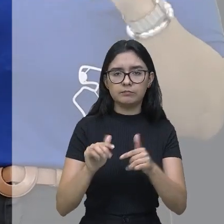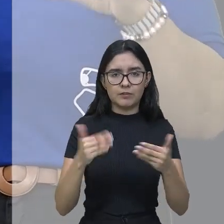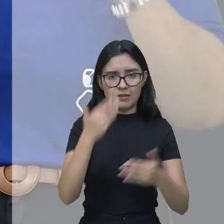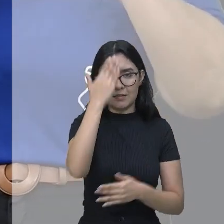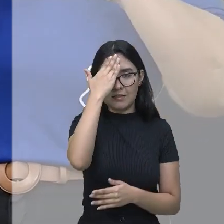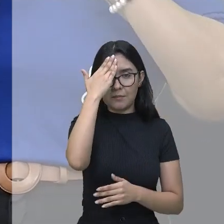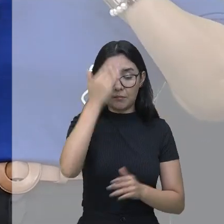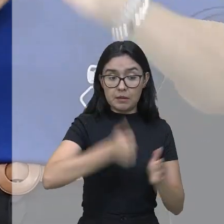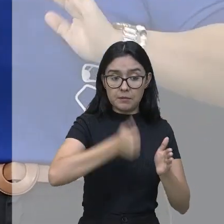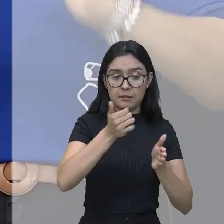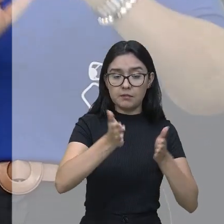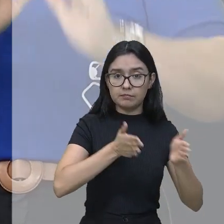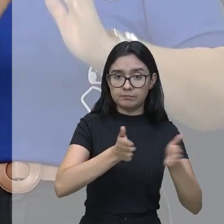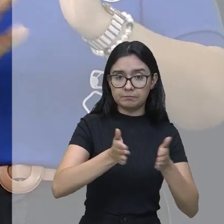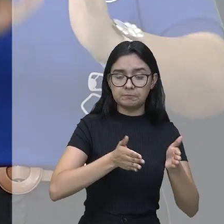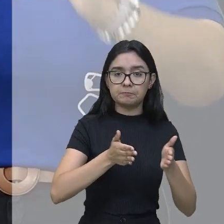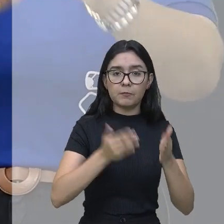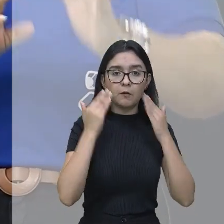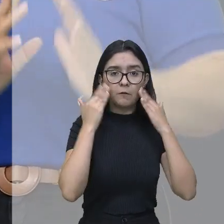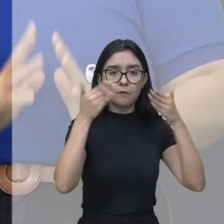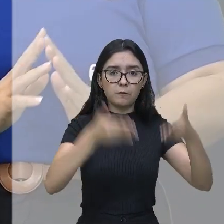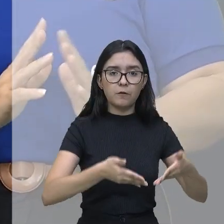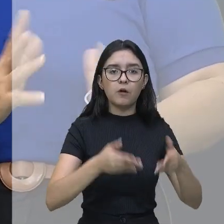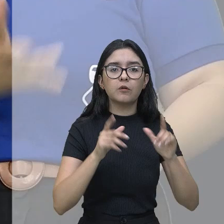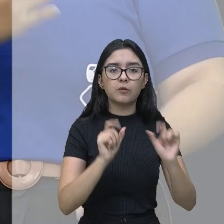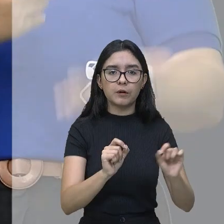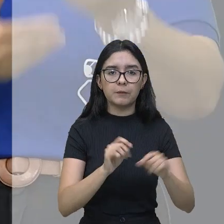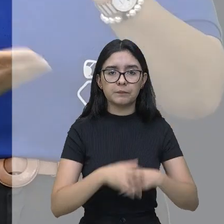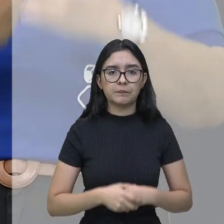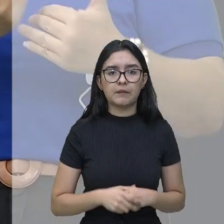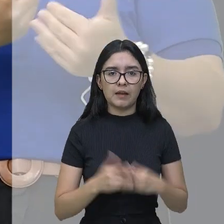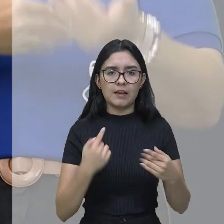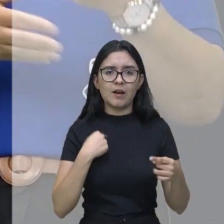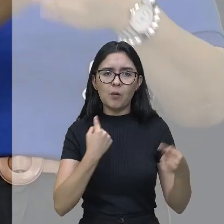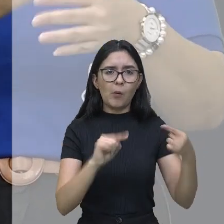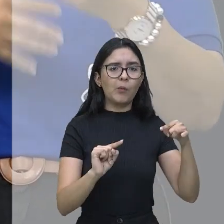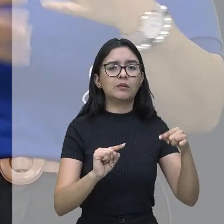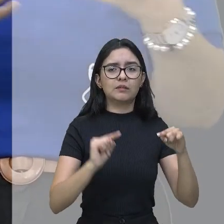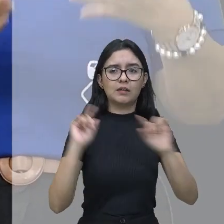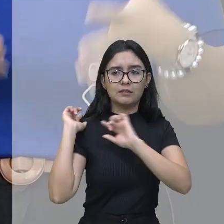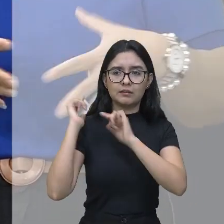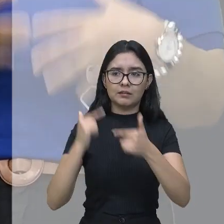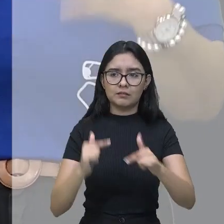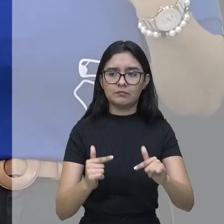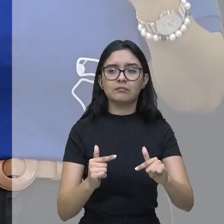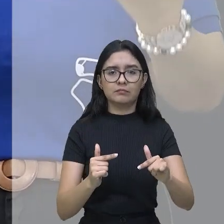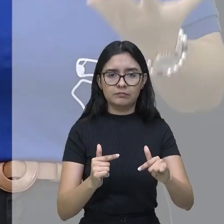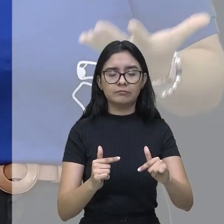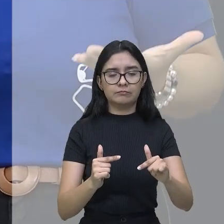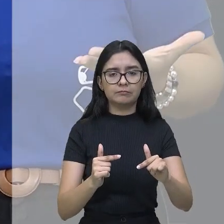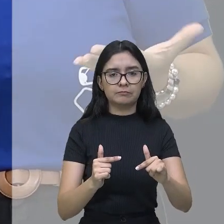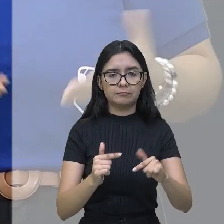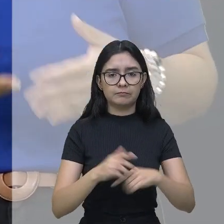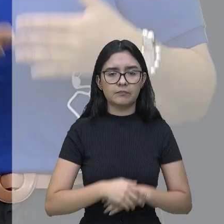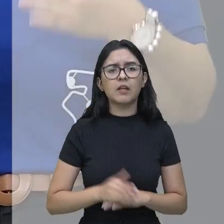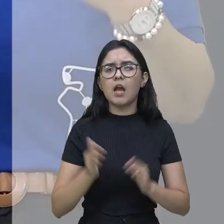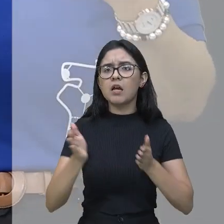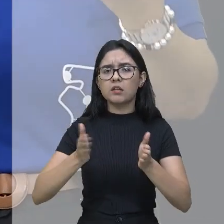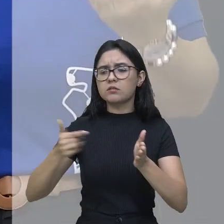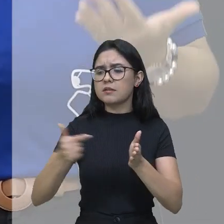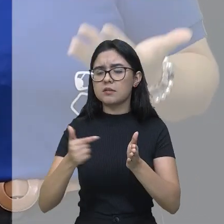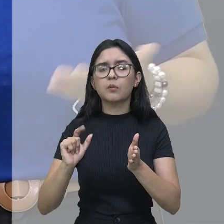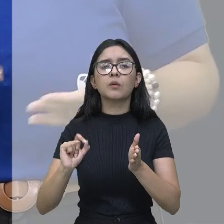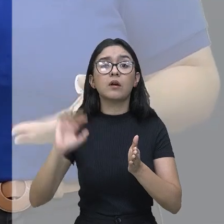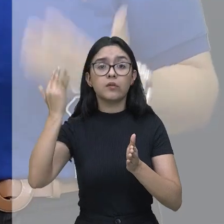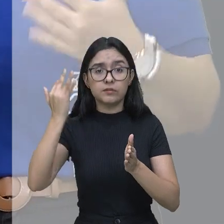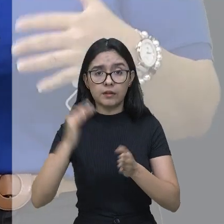primeira geração trabalhava para combater a tradição. Aqui, na segunda geração, o que pode acontecer?